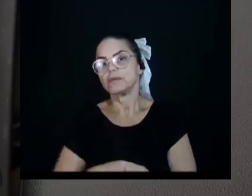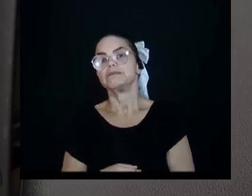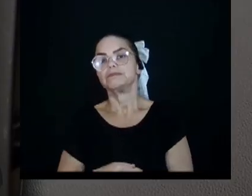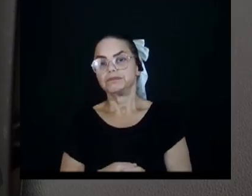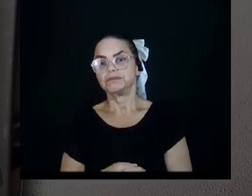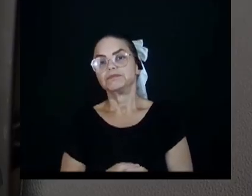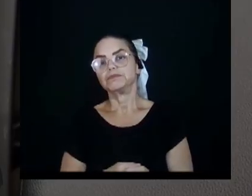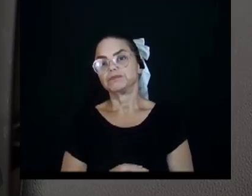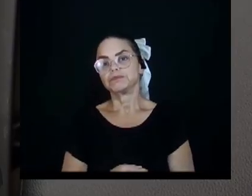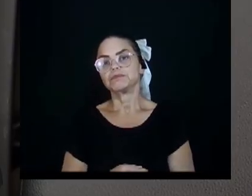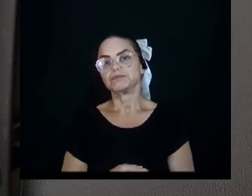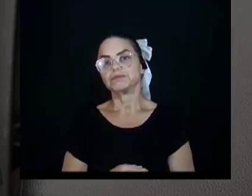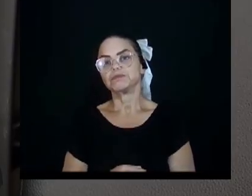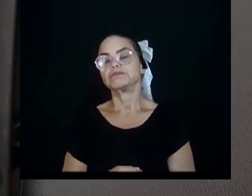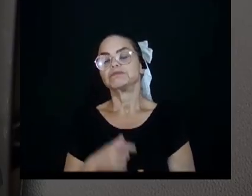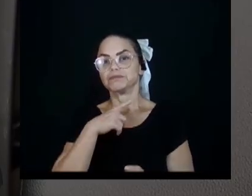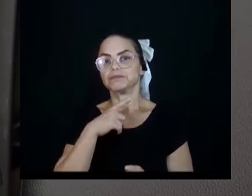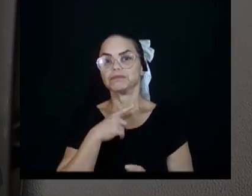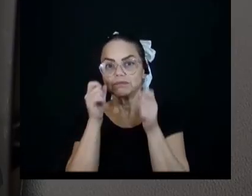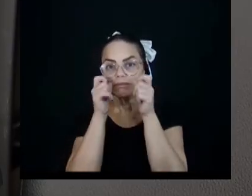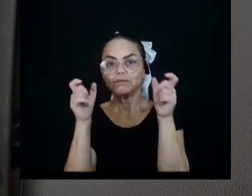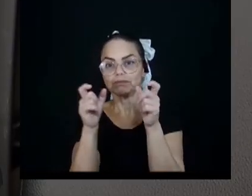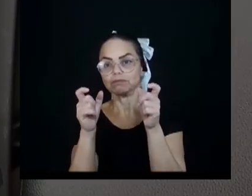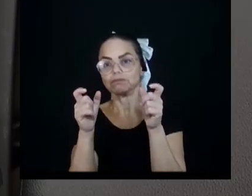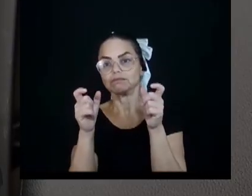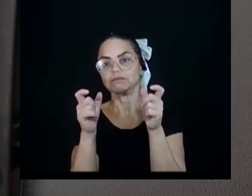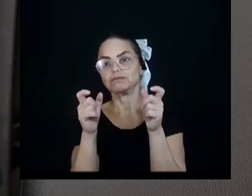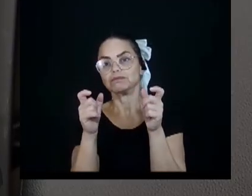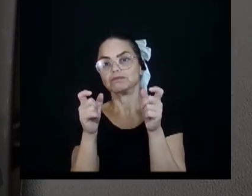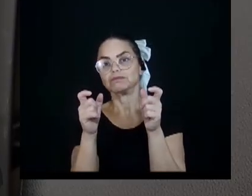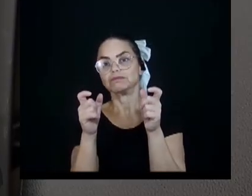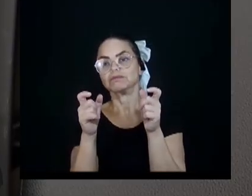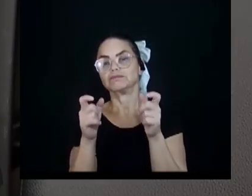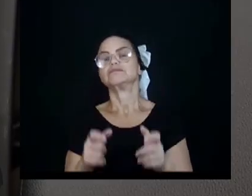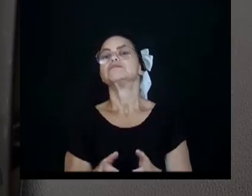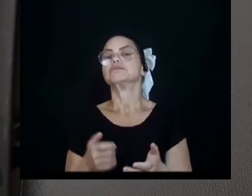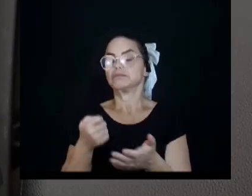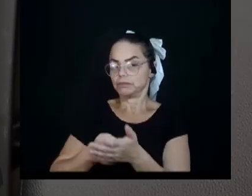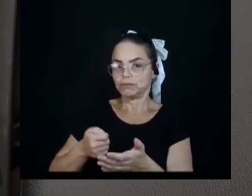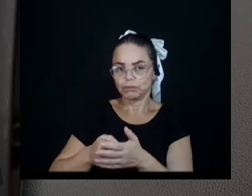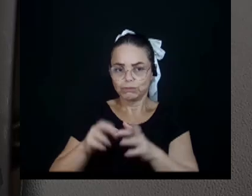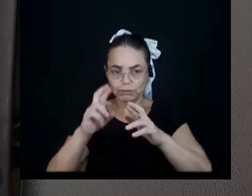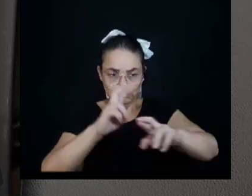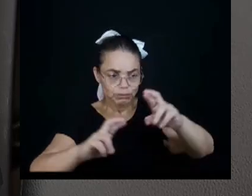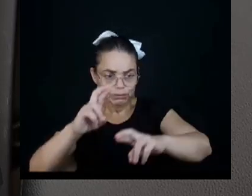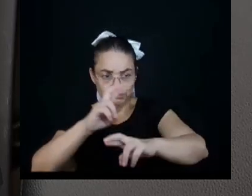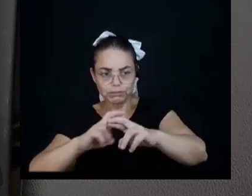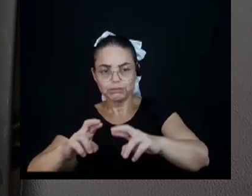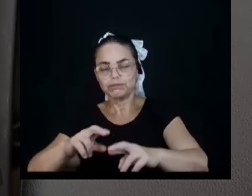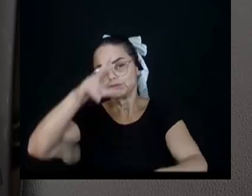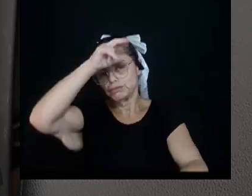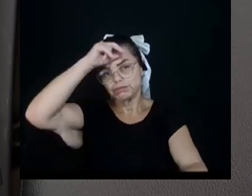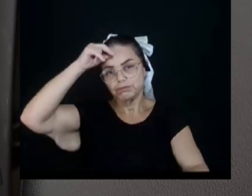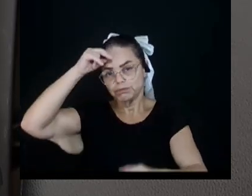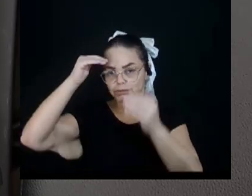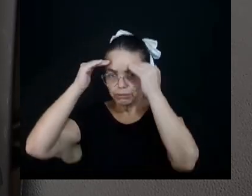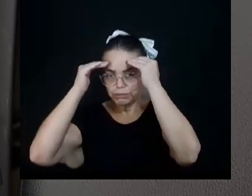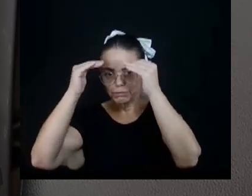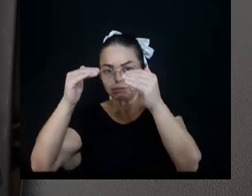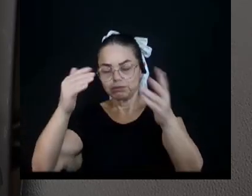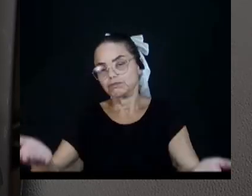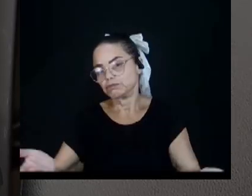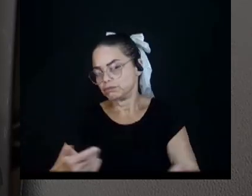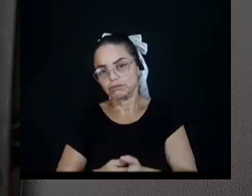que ter uma atenção grande para isso. Primeiro, exigir, fiscalizar a prefeitura para que ela cumpra a sua função e, ao mesmo